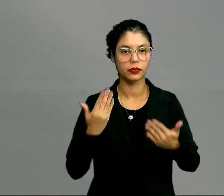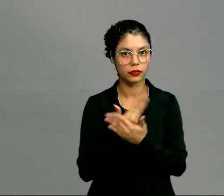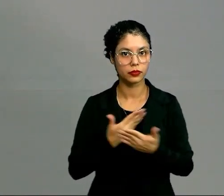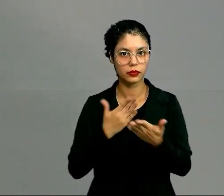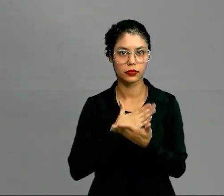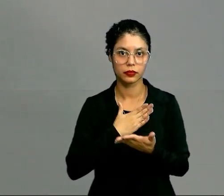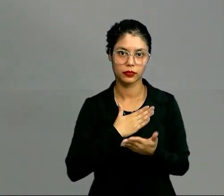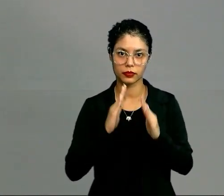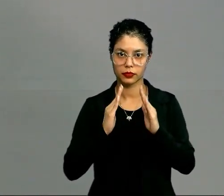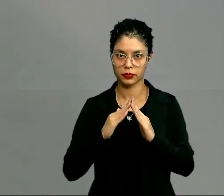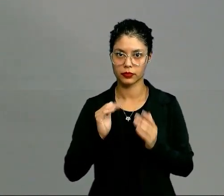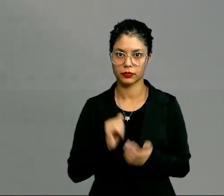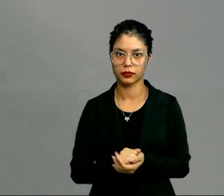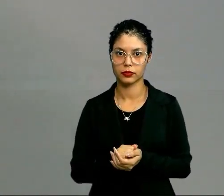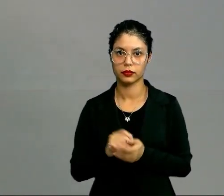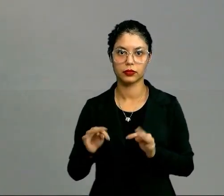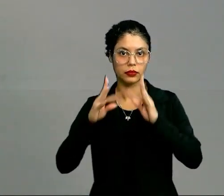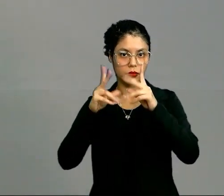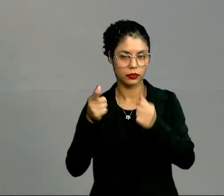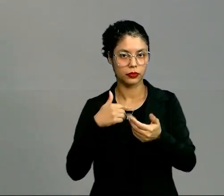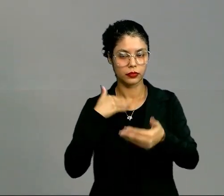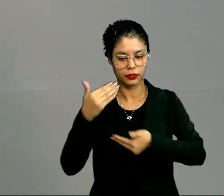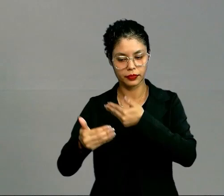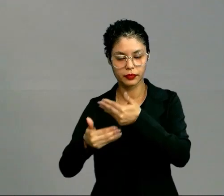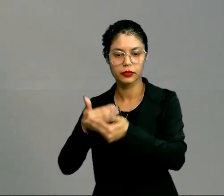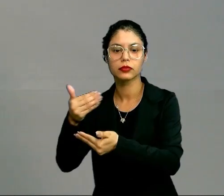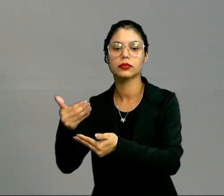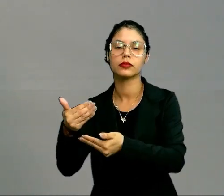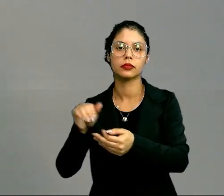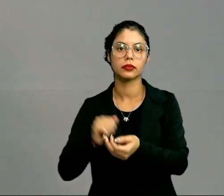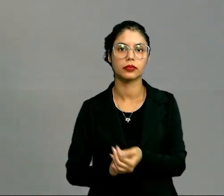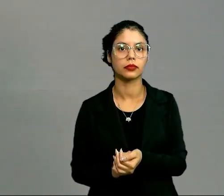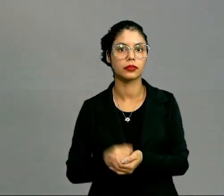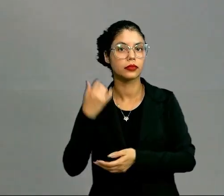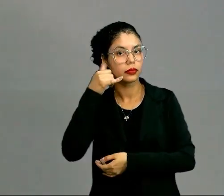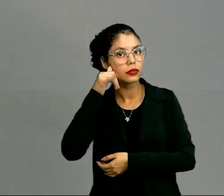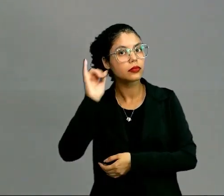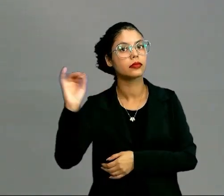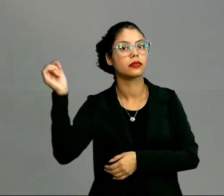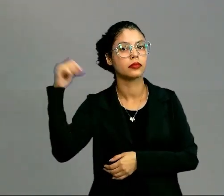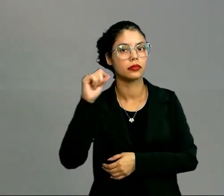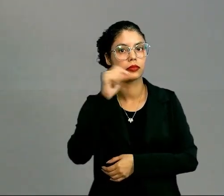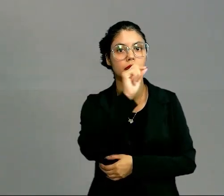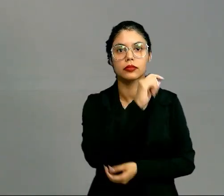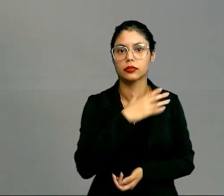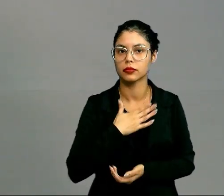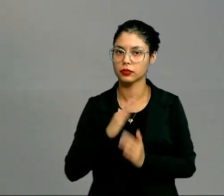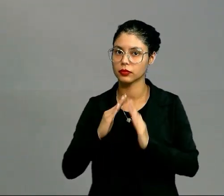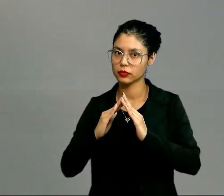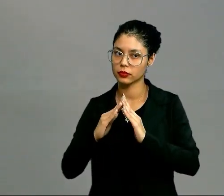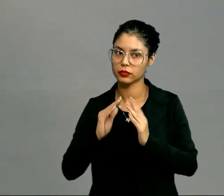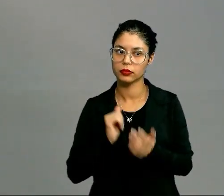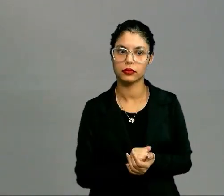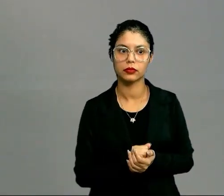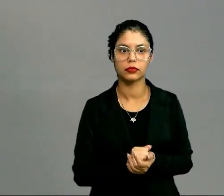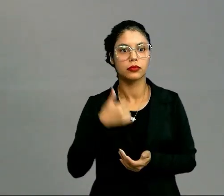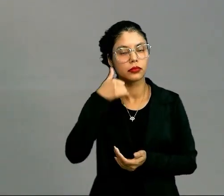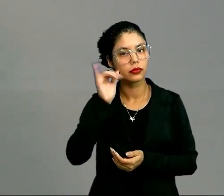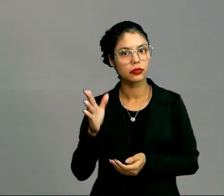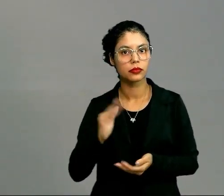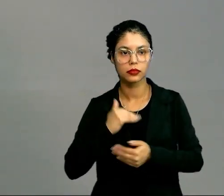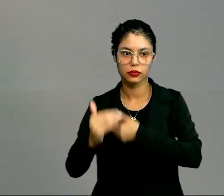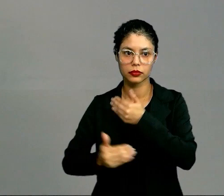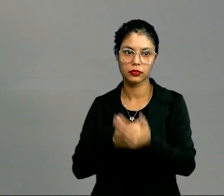meu quintal, e aí eu faço todos aqueles procedimentos necessários para que o mosquito não continue lá na minha casa, para que o mosquito